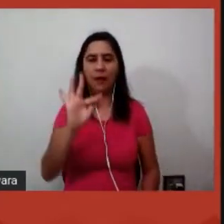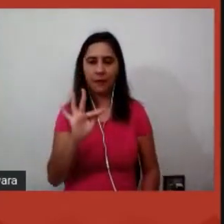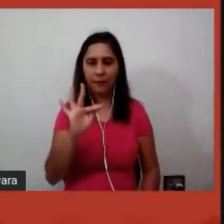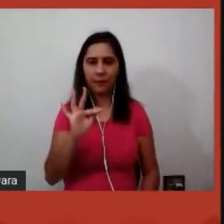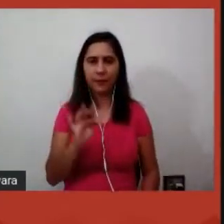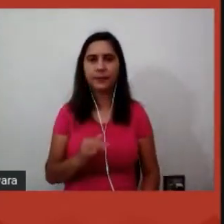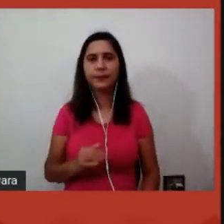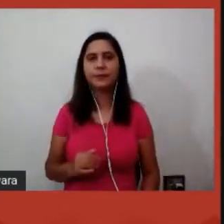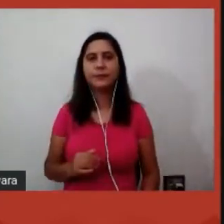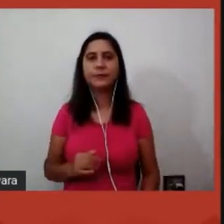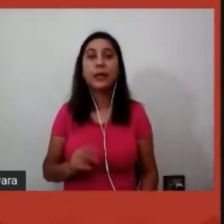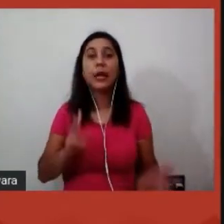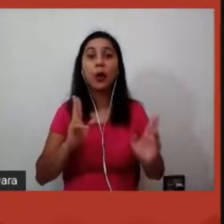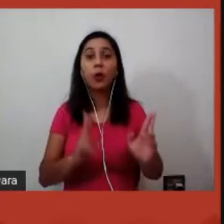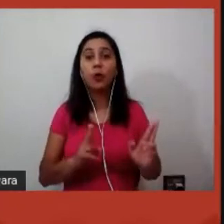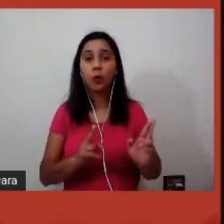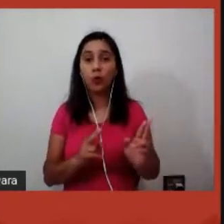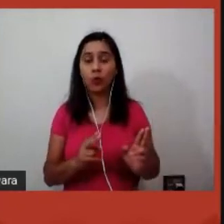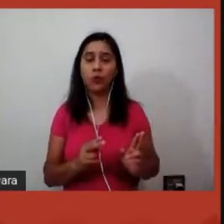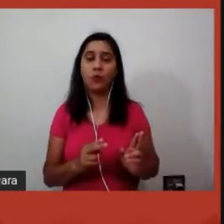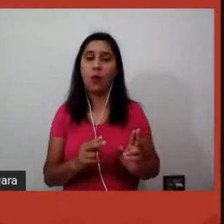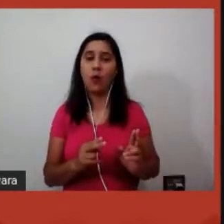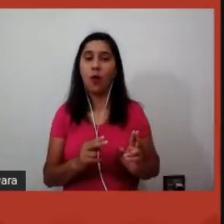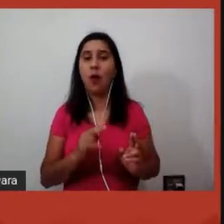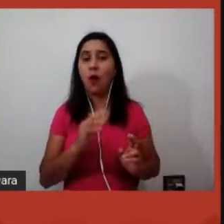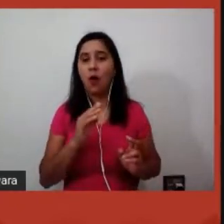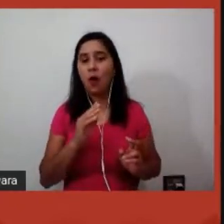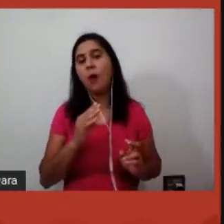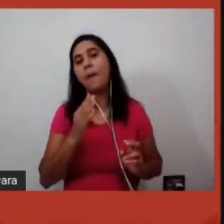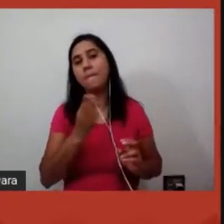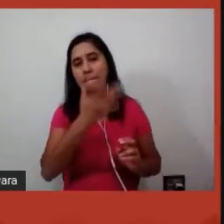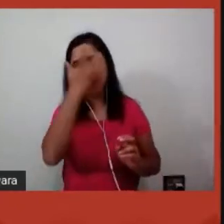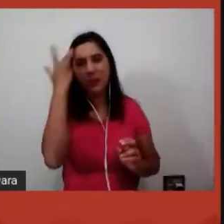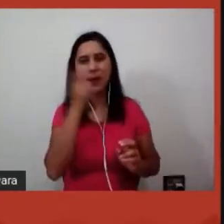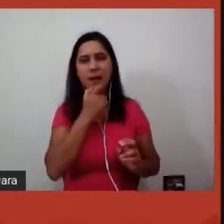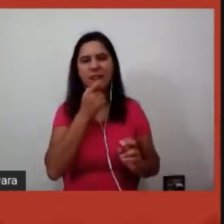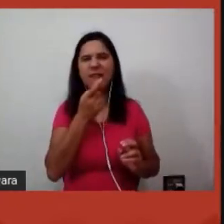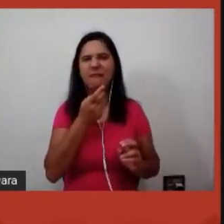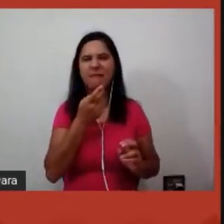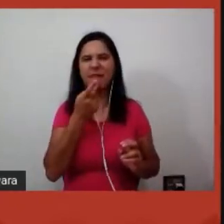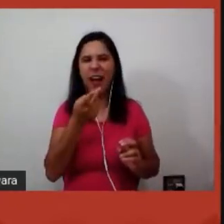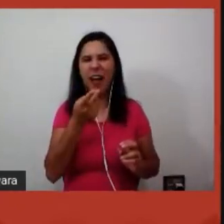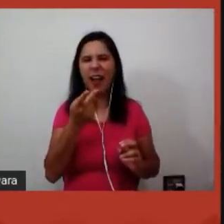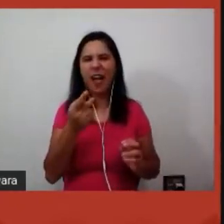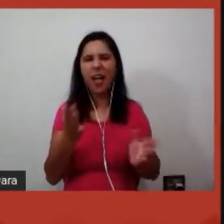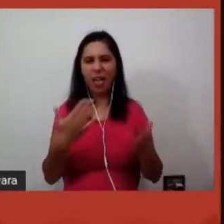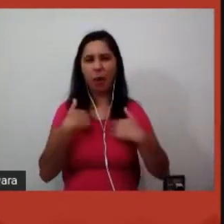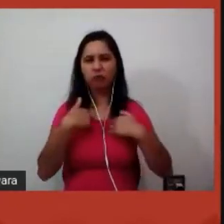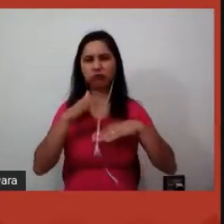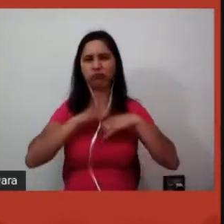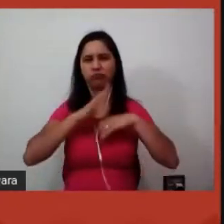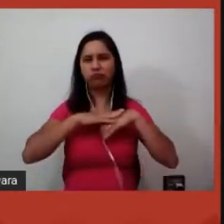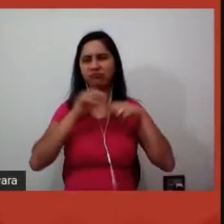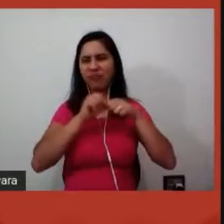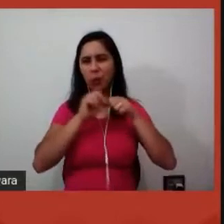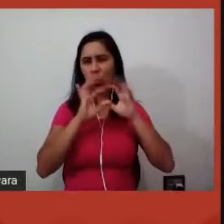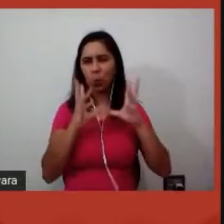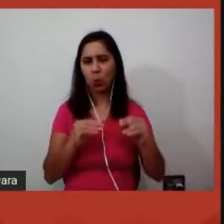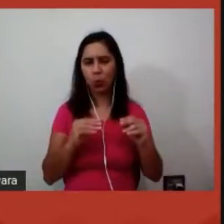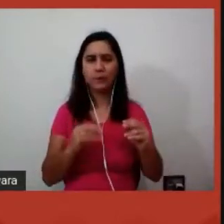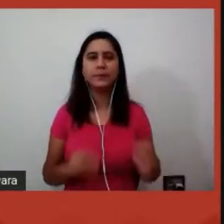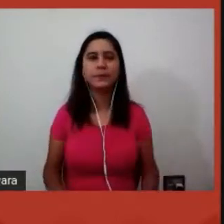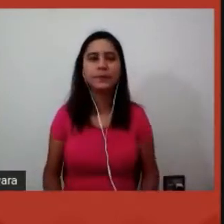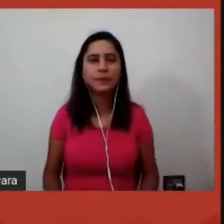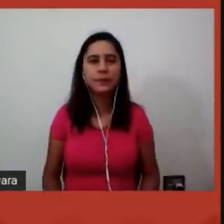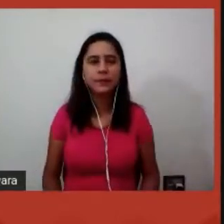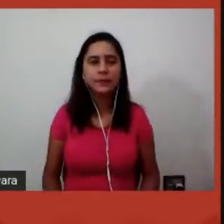eu dou um como diriam os ingleses, tea with me. Chá comigo. E eu dou um compartilhar aqui, Armando, no Jamboard